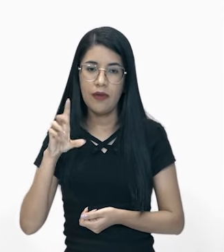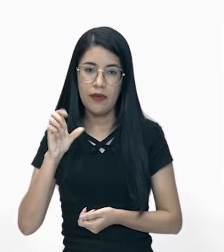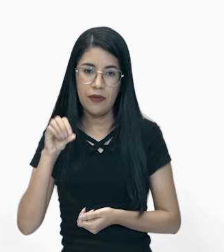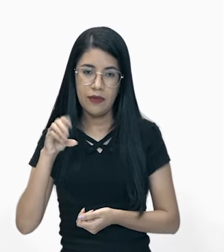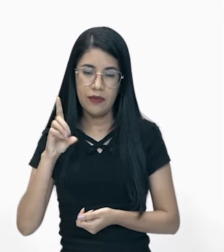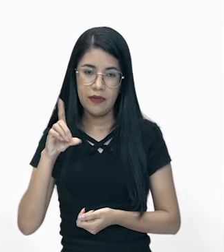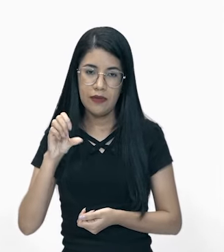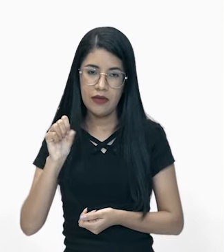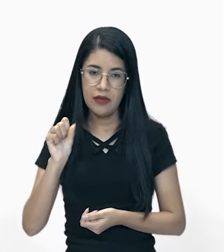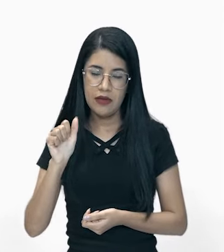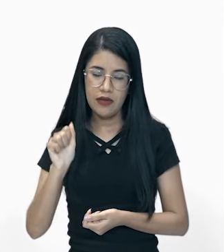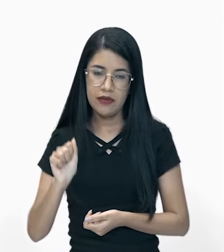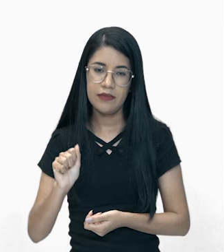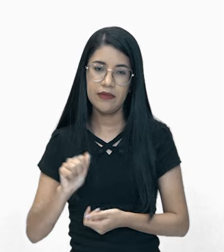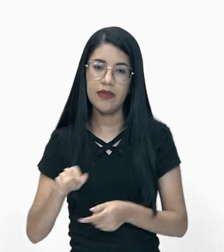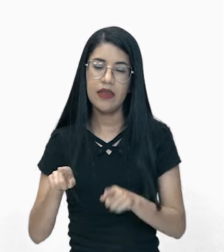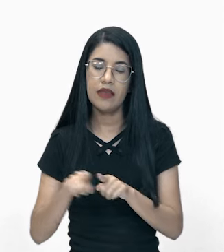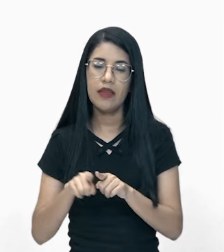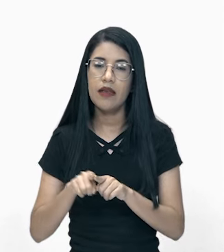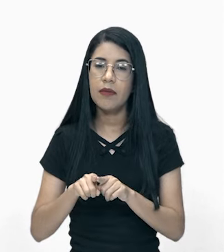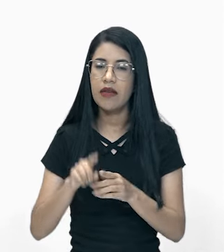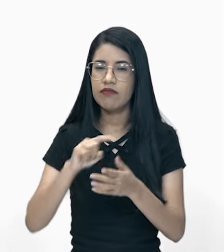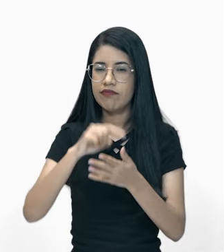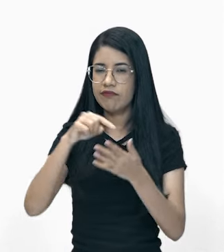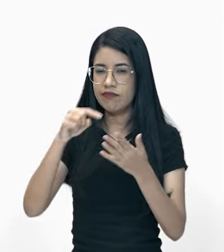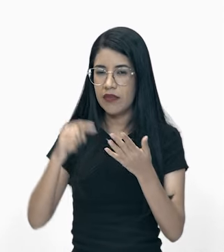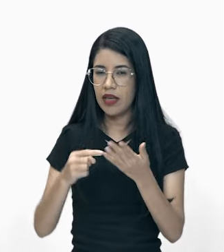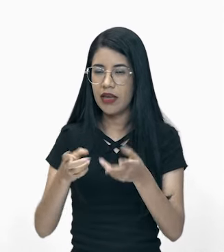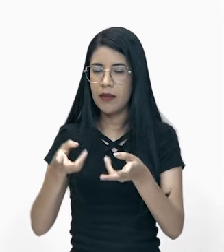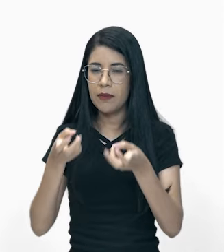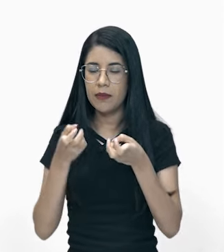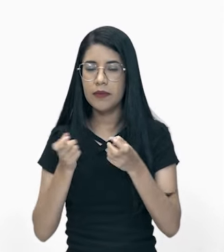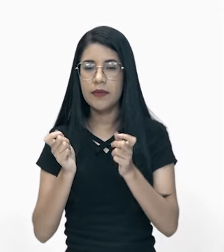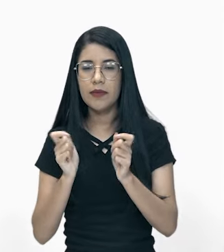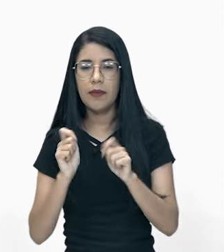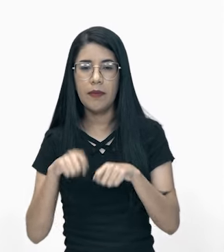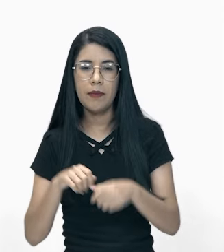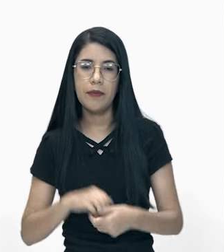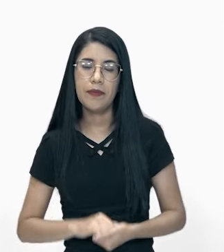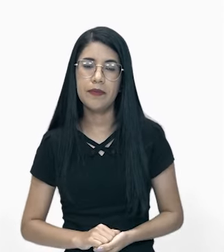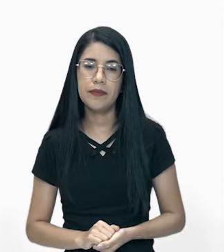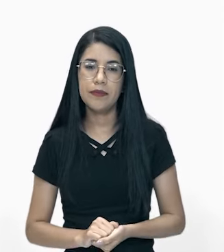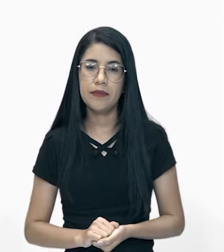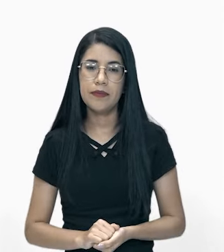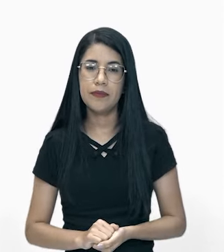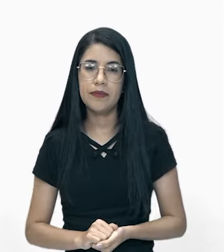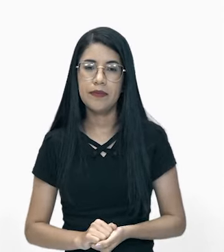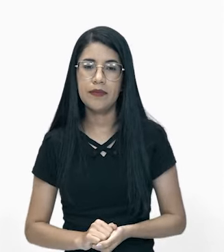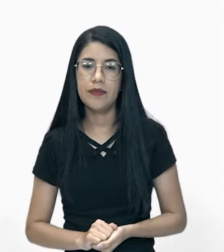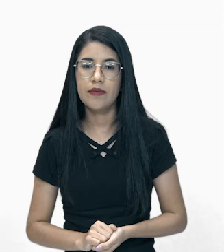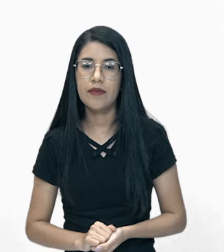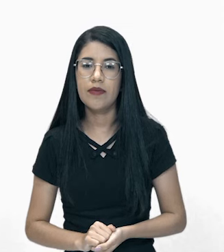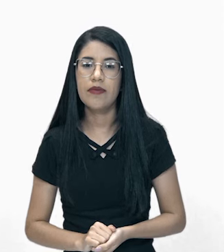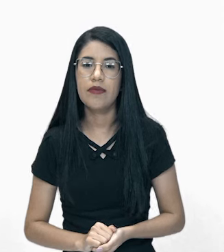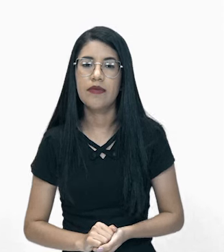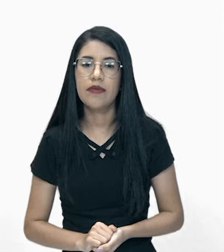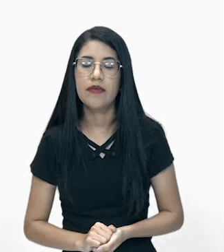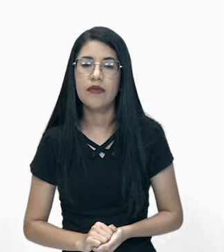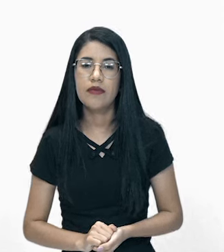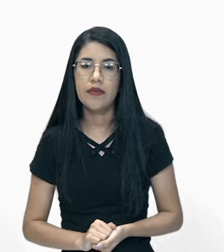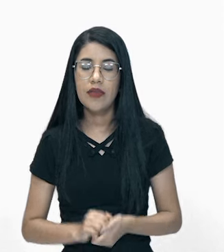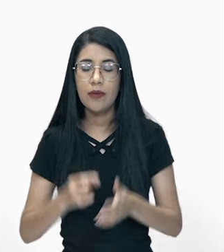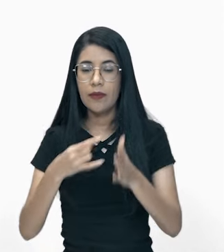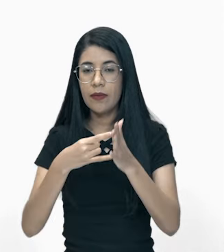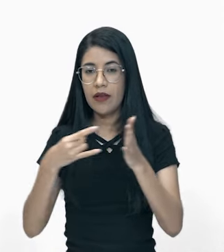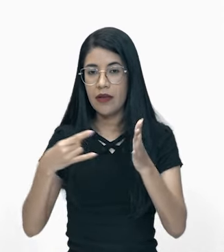você observa aí nessas ondas eletromagnéticas e seu espectro. O espectro eletromagnético,